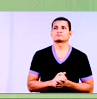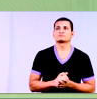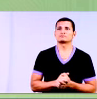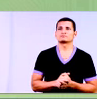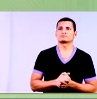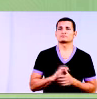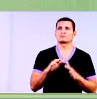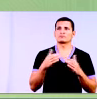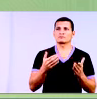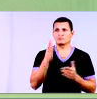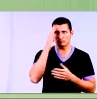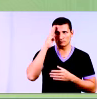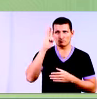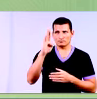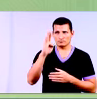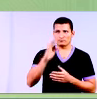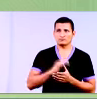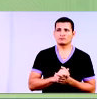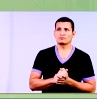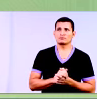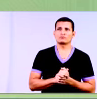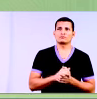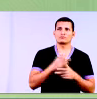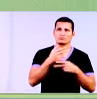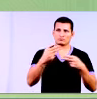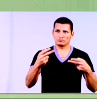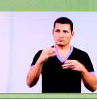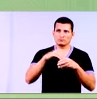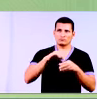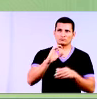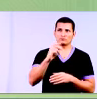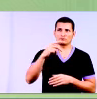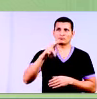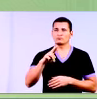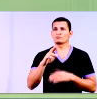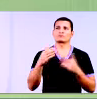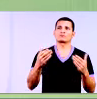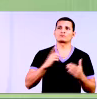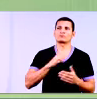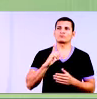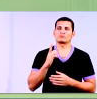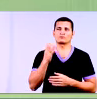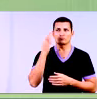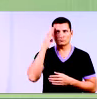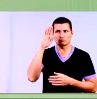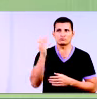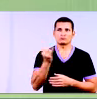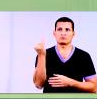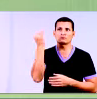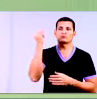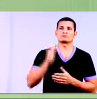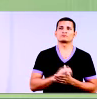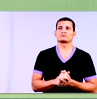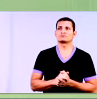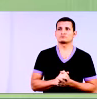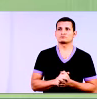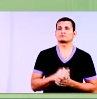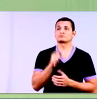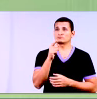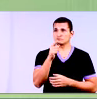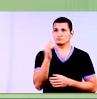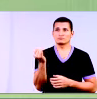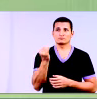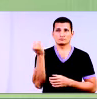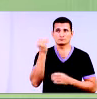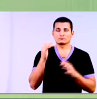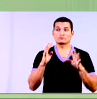Quais são os principais componentes da CPU lá dentro? Questão importante essa aqui, Thiago? Essa aí é importantíssima, hein?